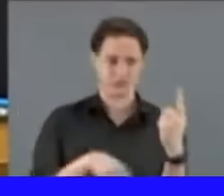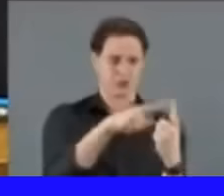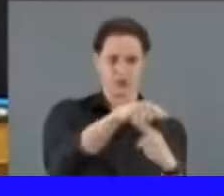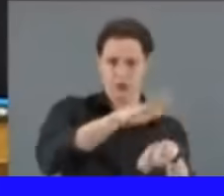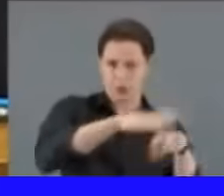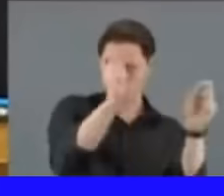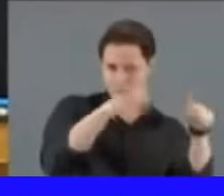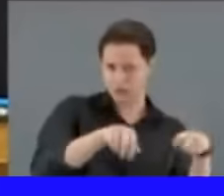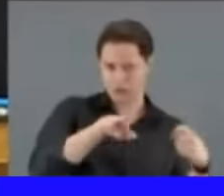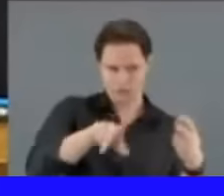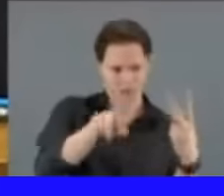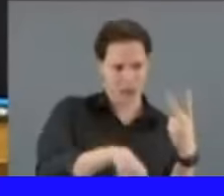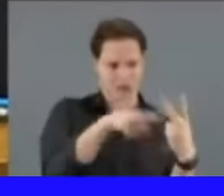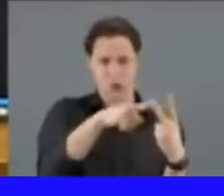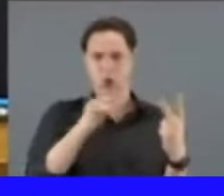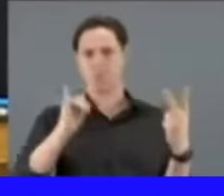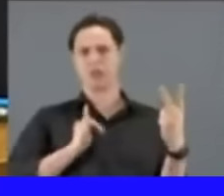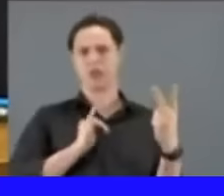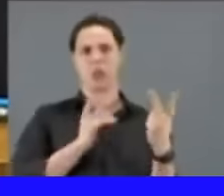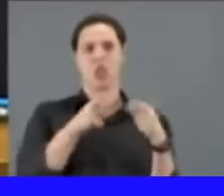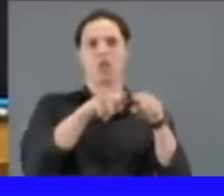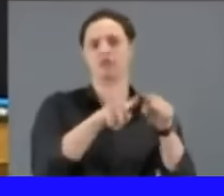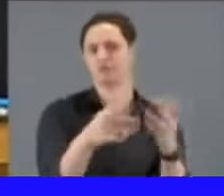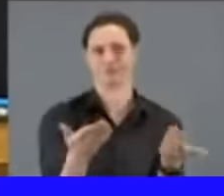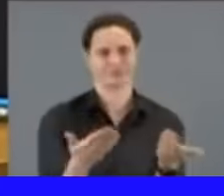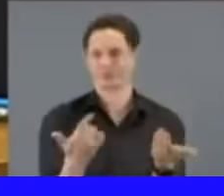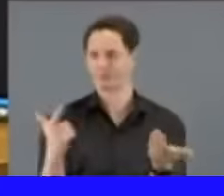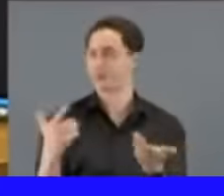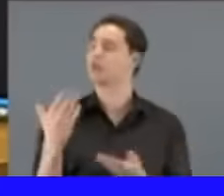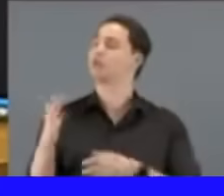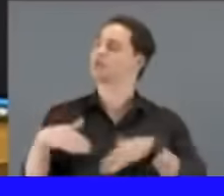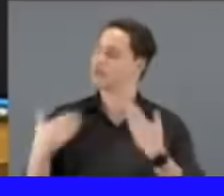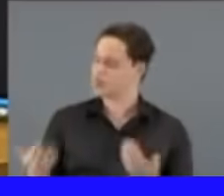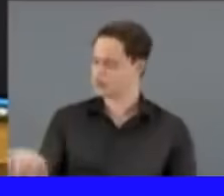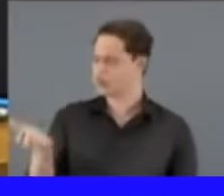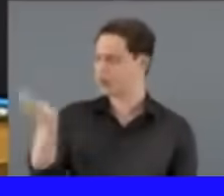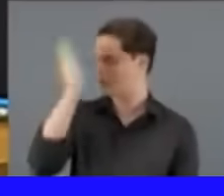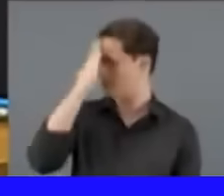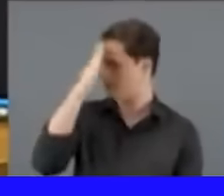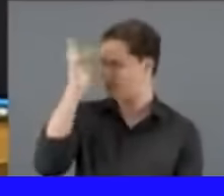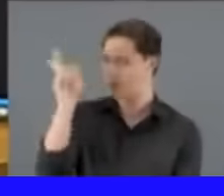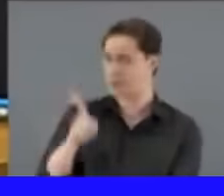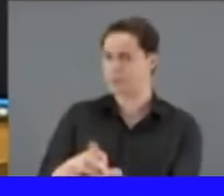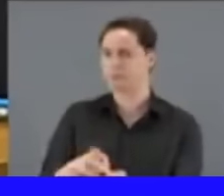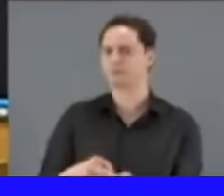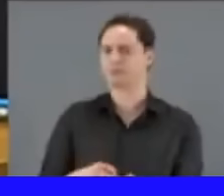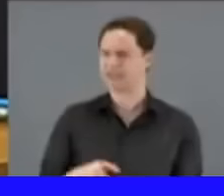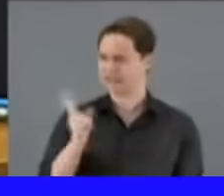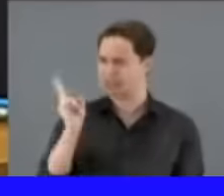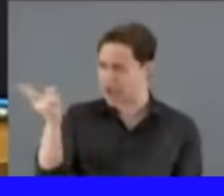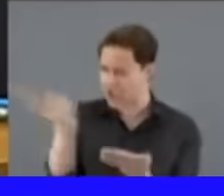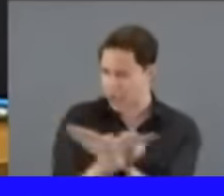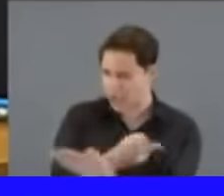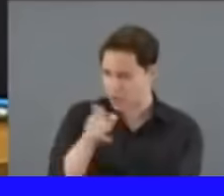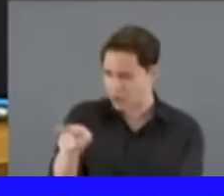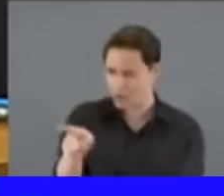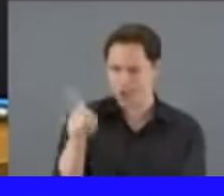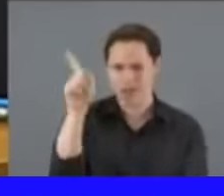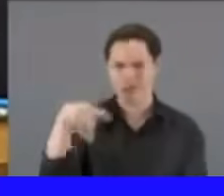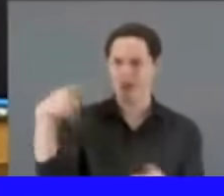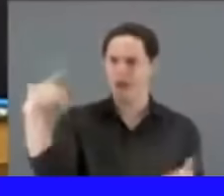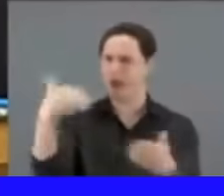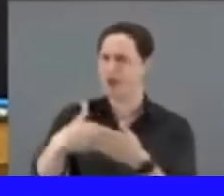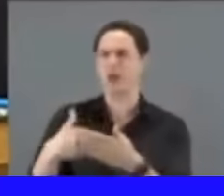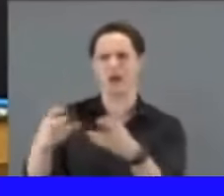incompetência ou omissão ao mesmo tempo. Então eu de fato gostaria de saber se sempre acontece assim, é um processo claro de que